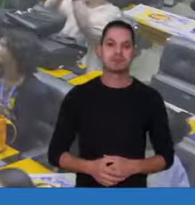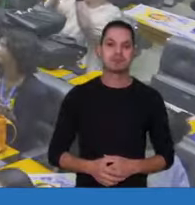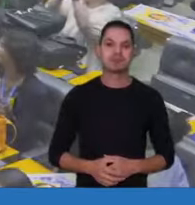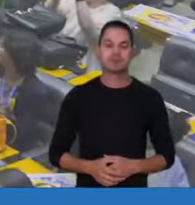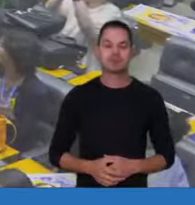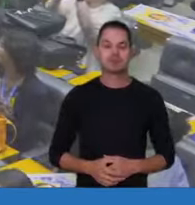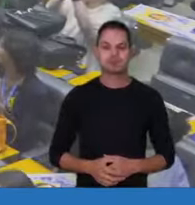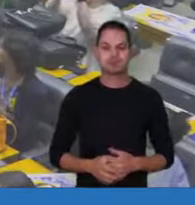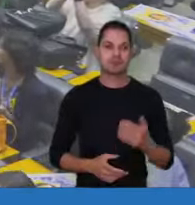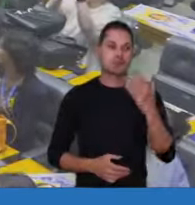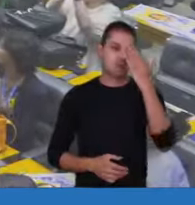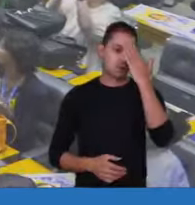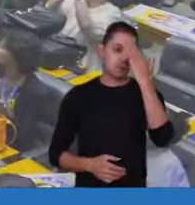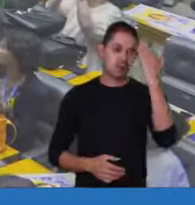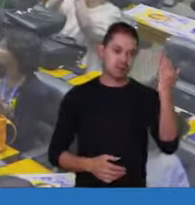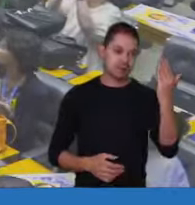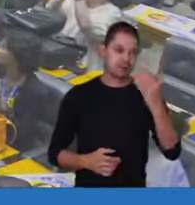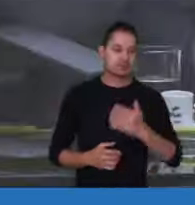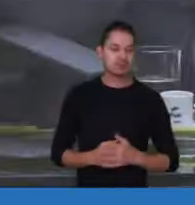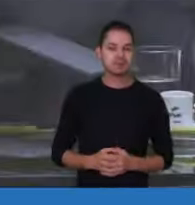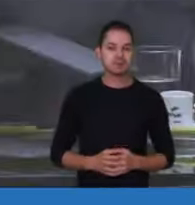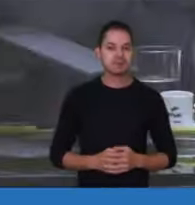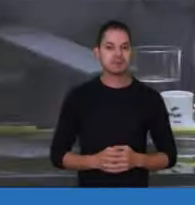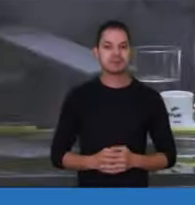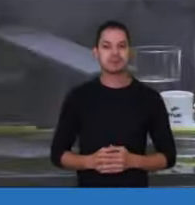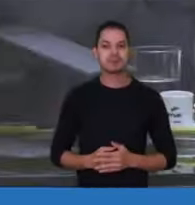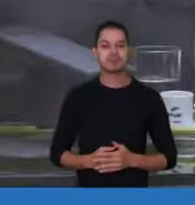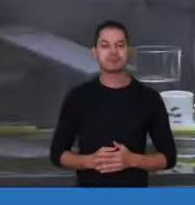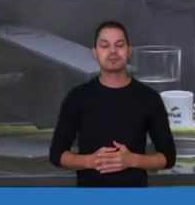Muito obrigada, Benedita.